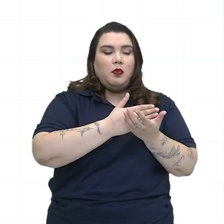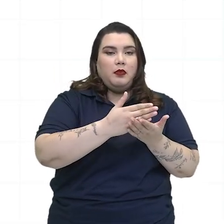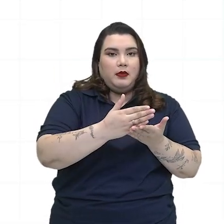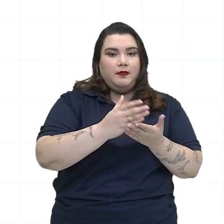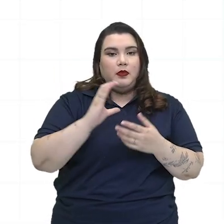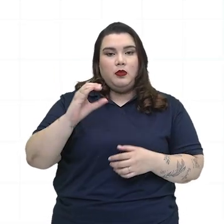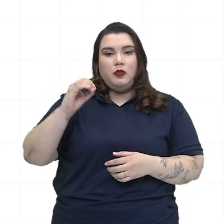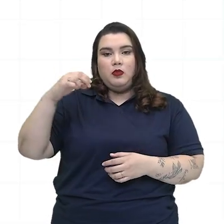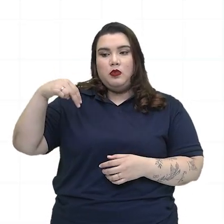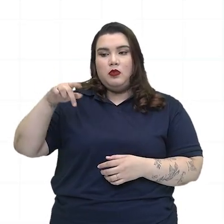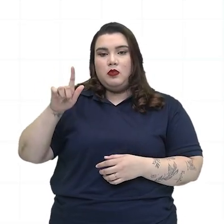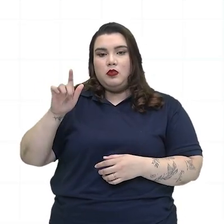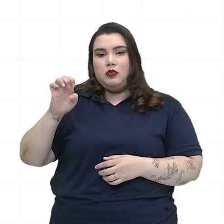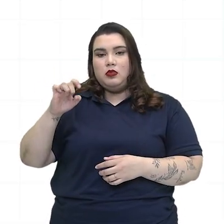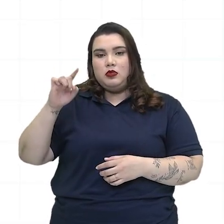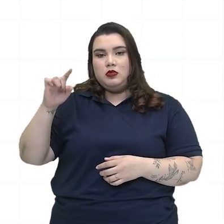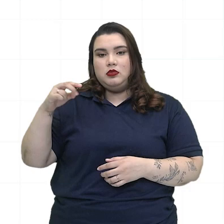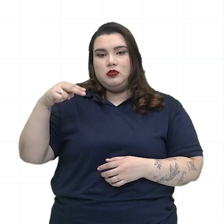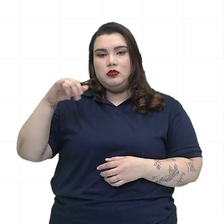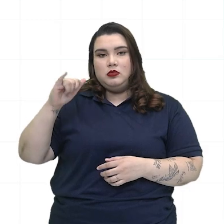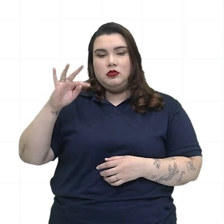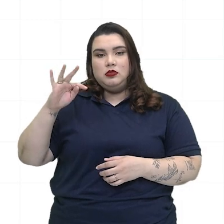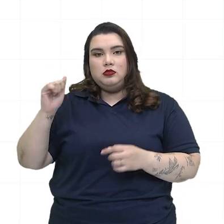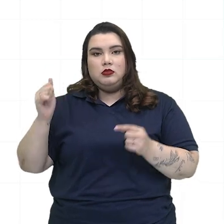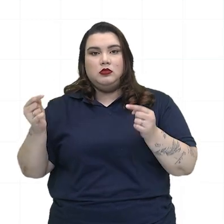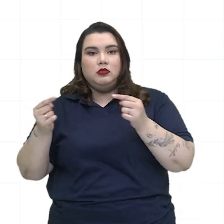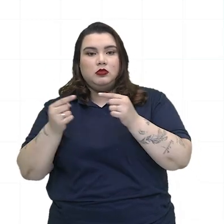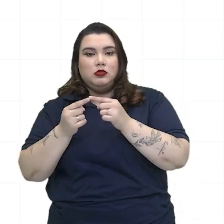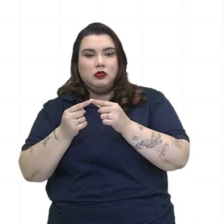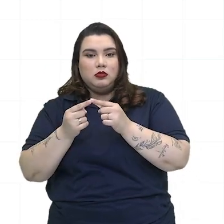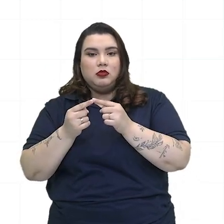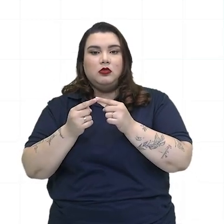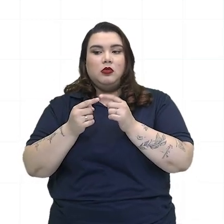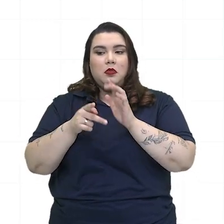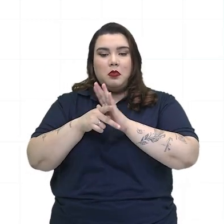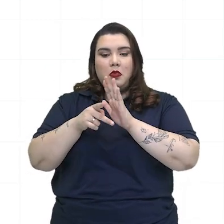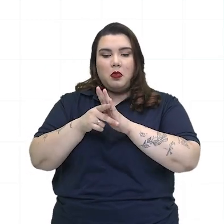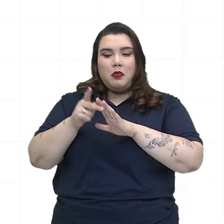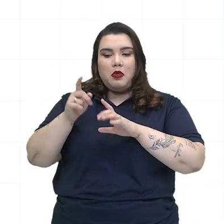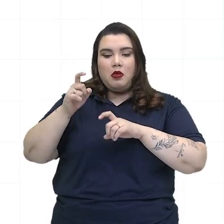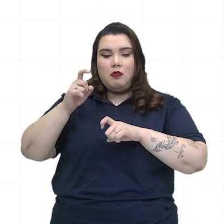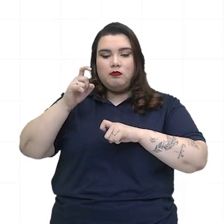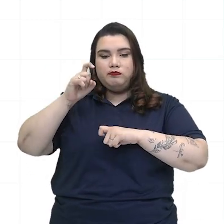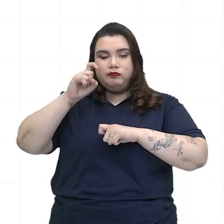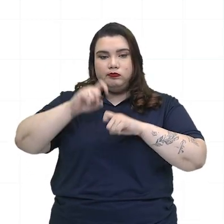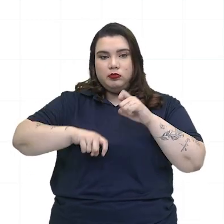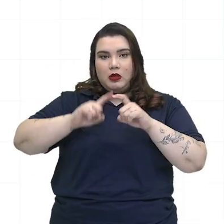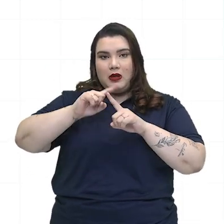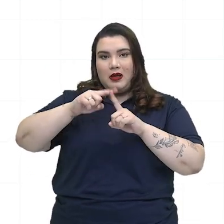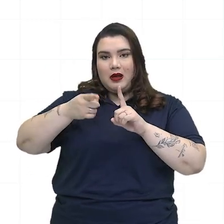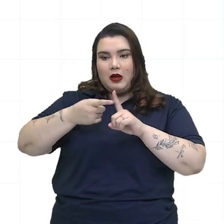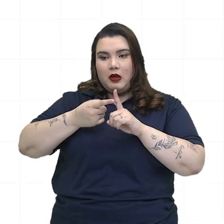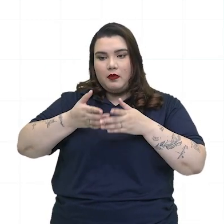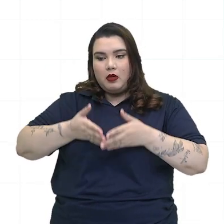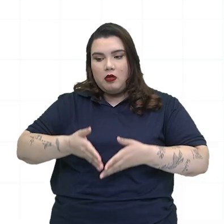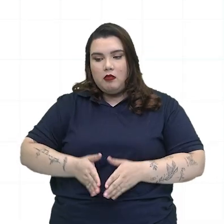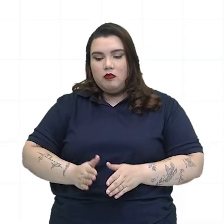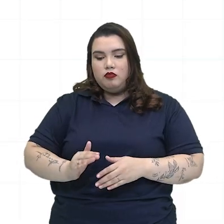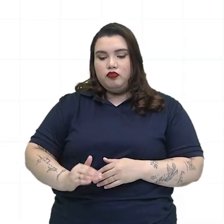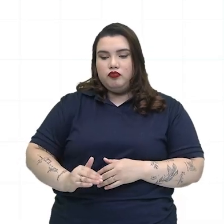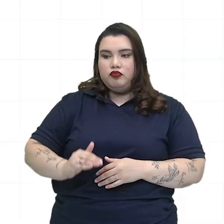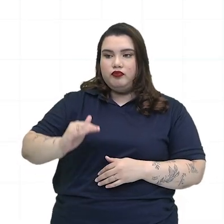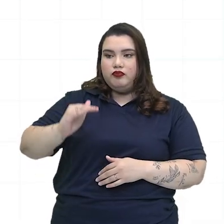Congênita, gente, está relacionada aí na formação embrionária, tá bom? Ou adquirida é depois que